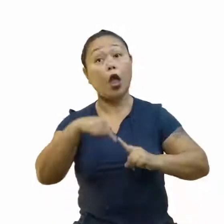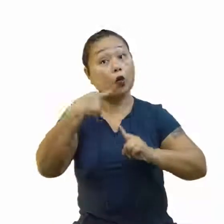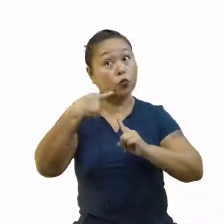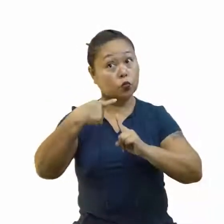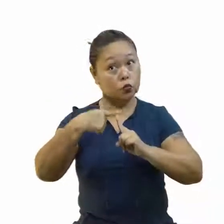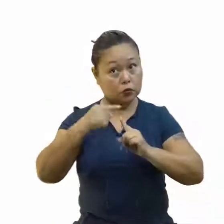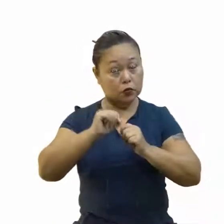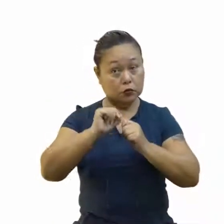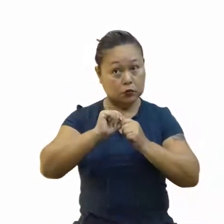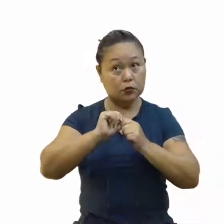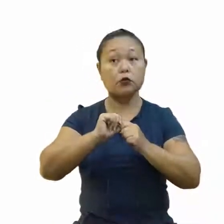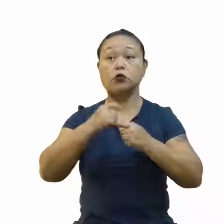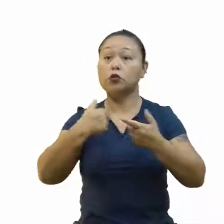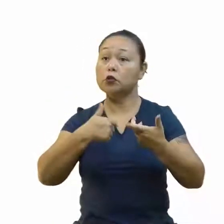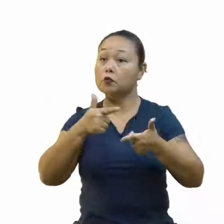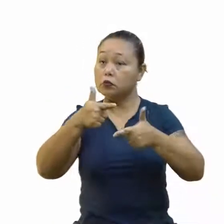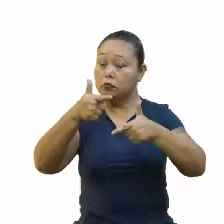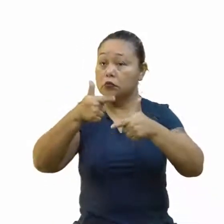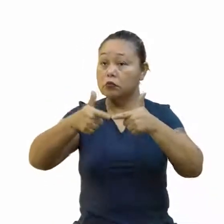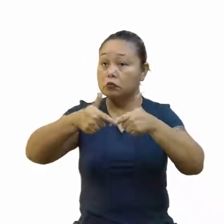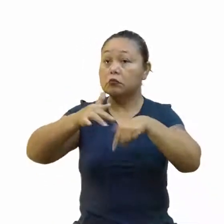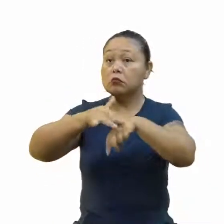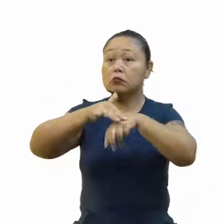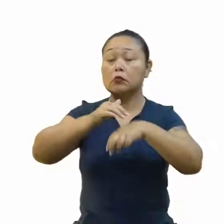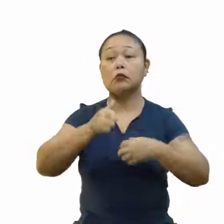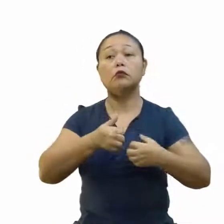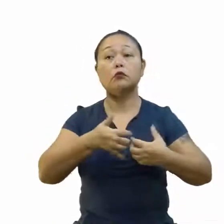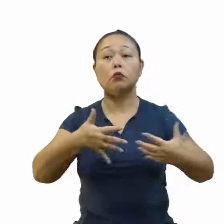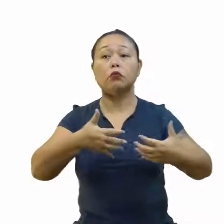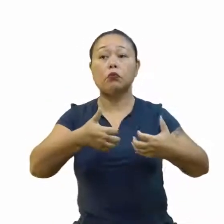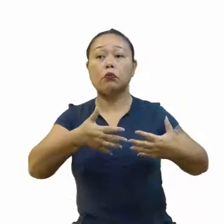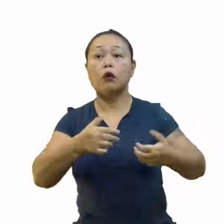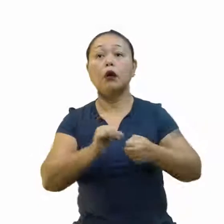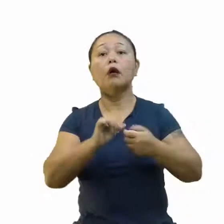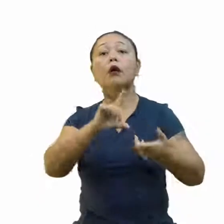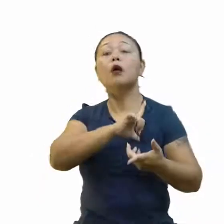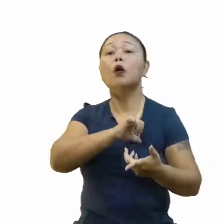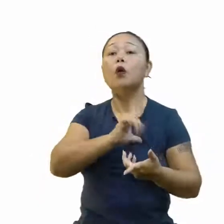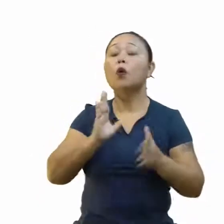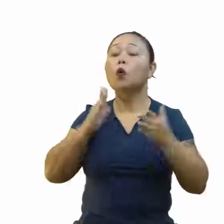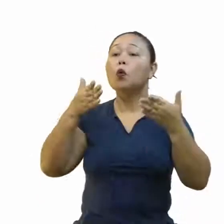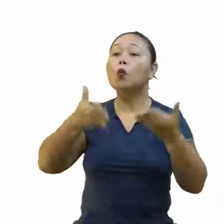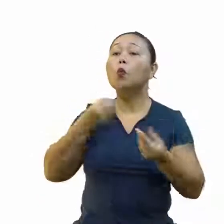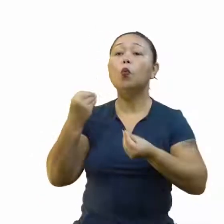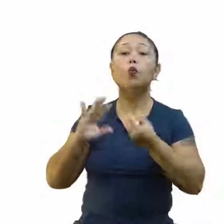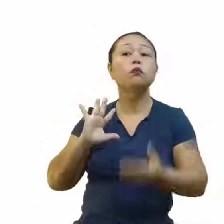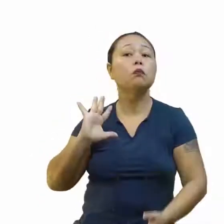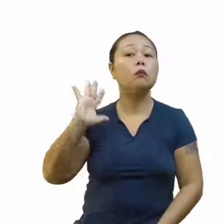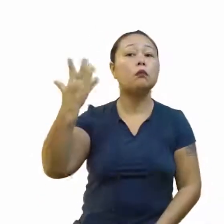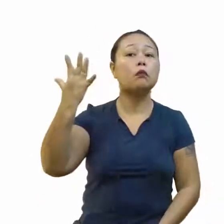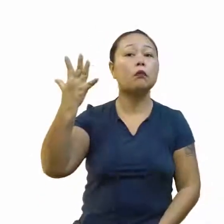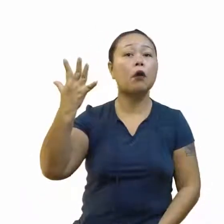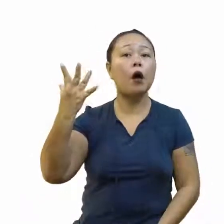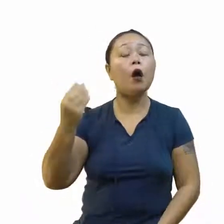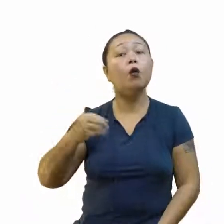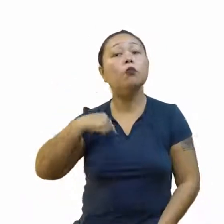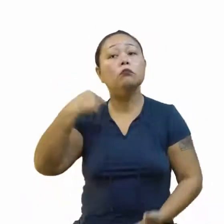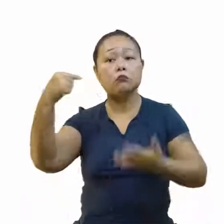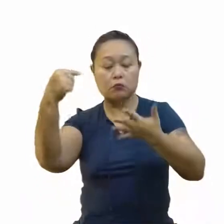doenças cardiovasculares, o que nós vamos dar destaque aqui? Como que ocorre e quais são